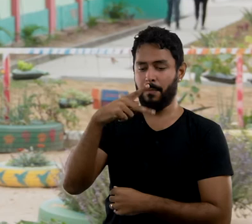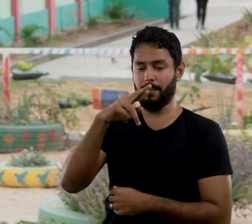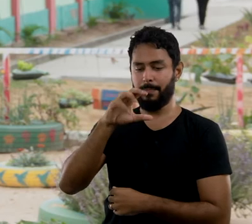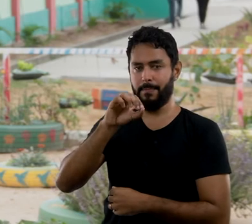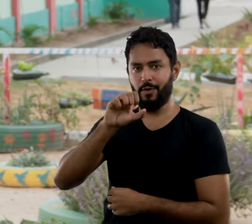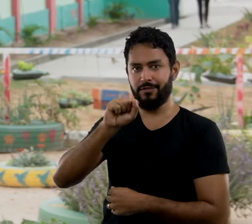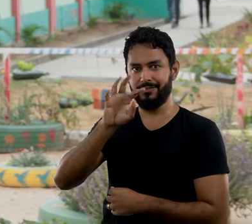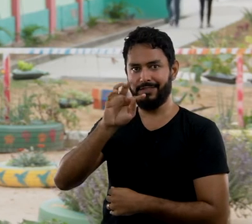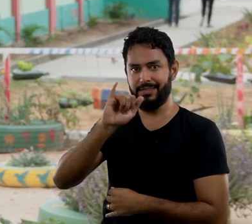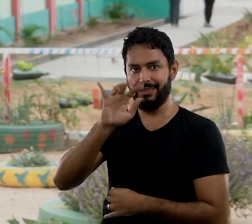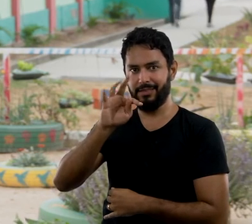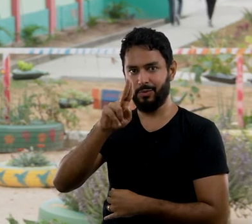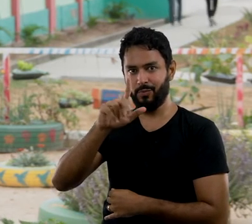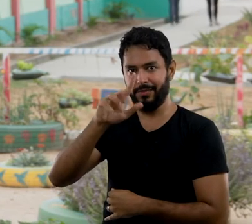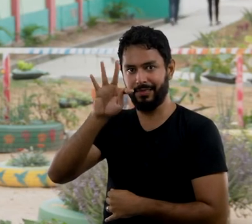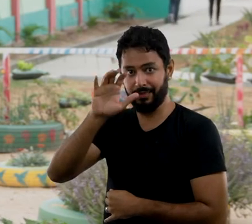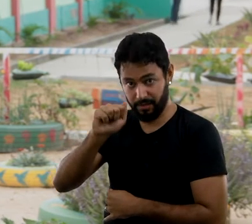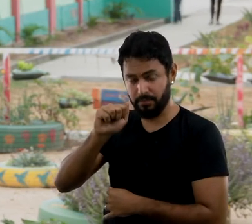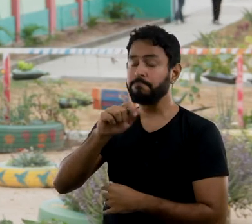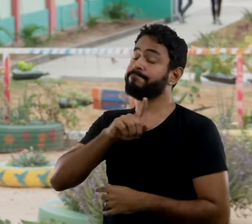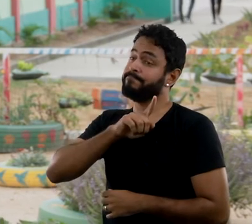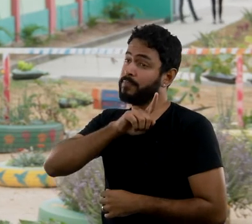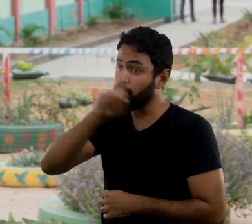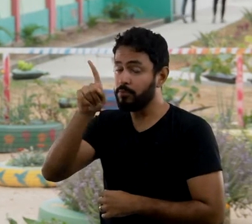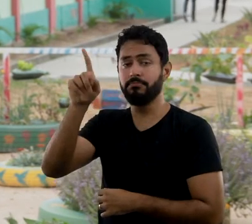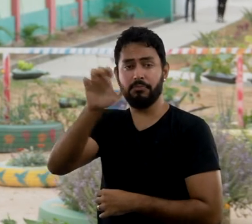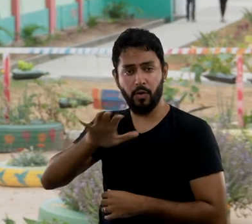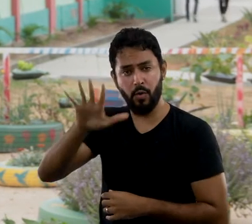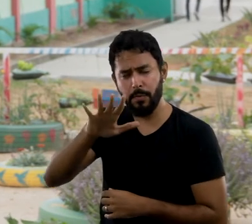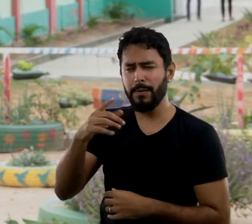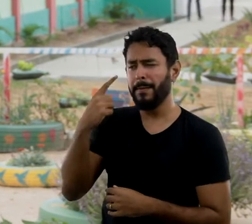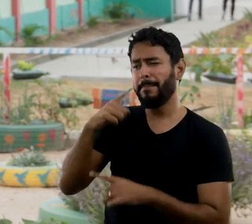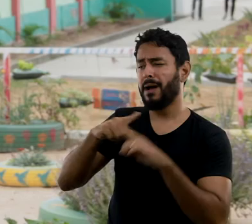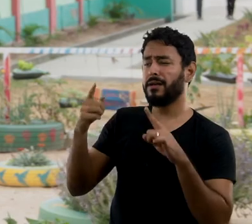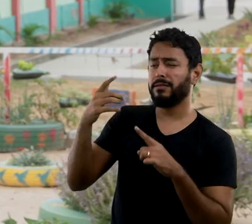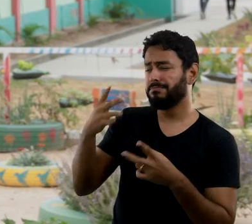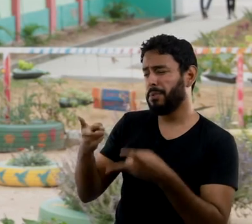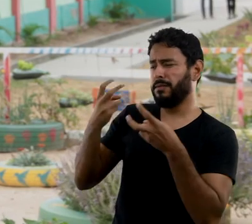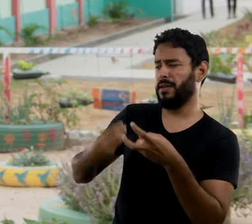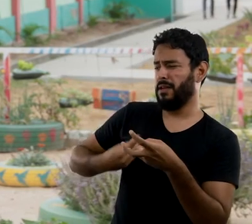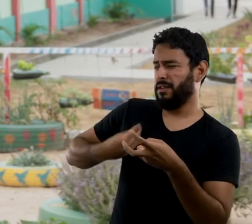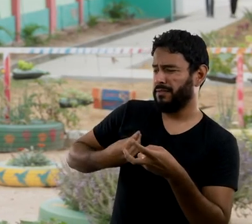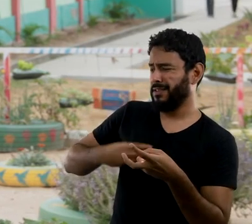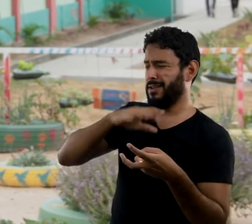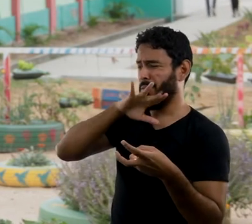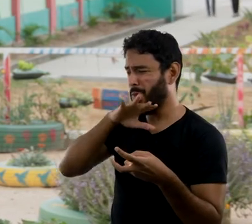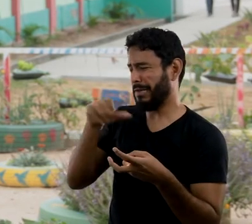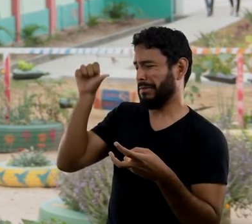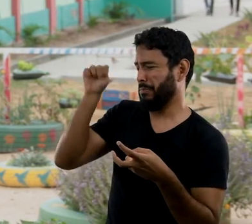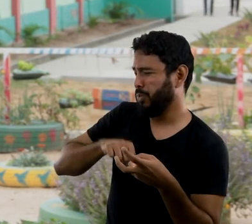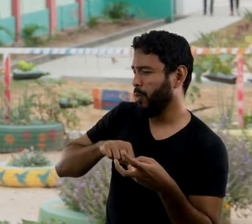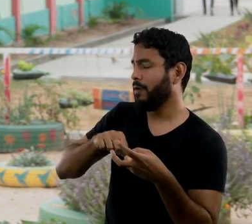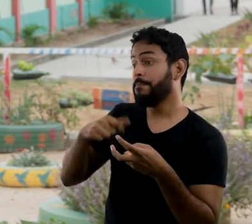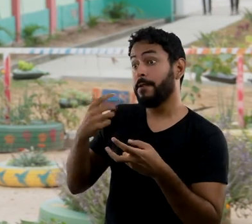europa quando fui para a europa eu vi que esse mundo não era um mundo pra mim entendeu então que tem uma oportunidade